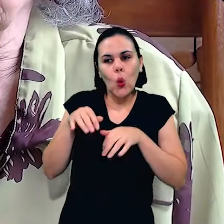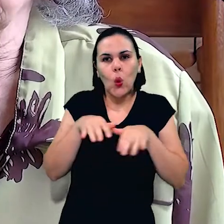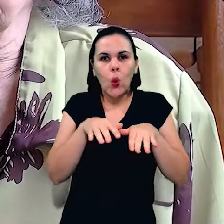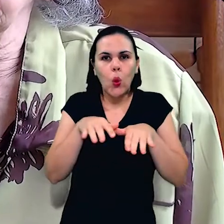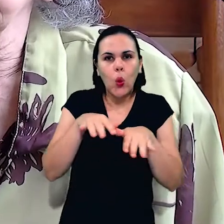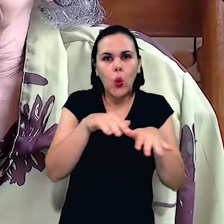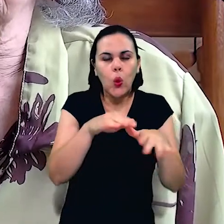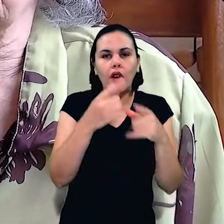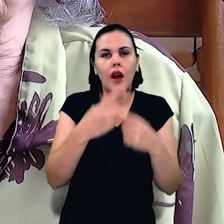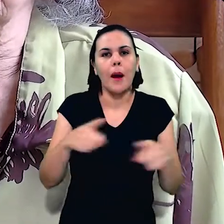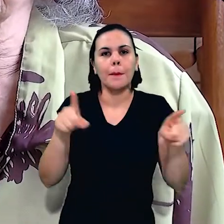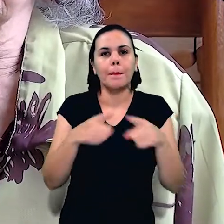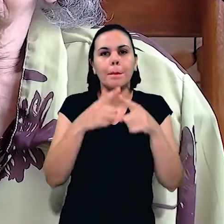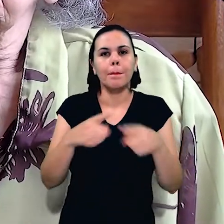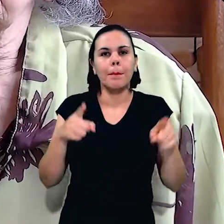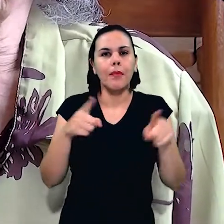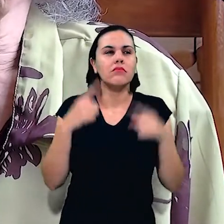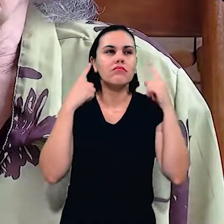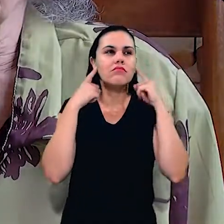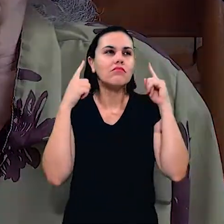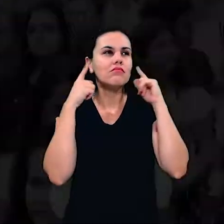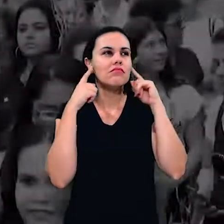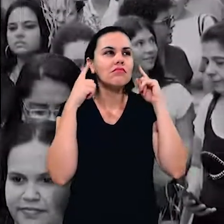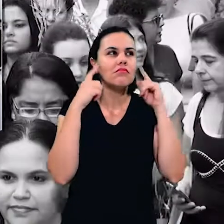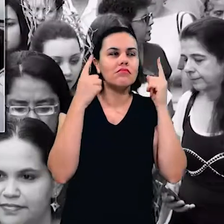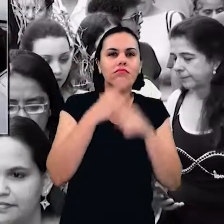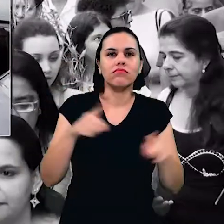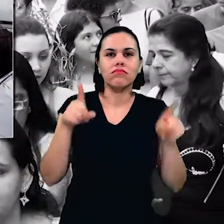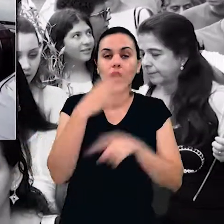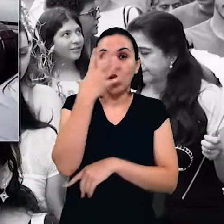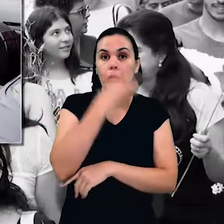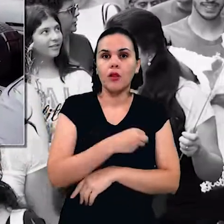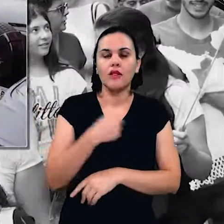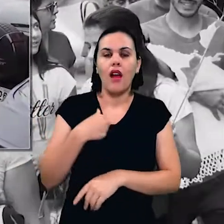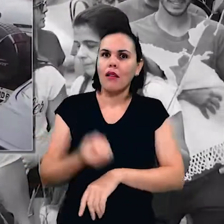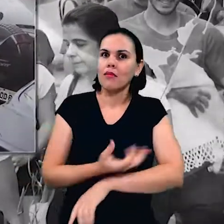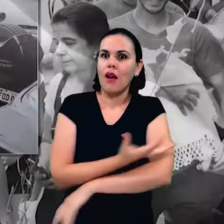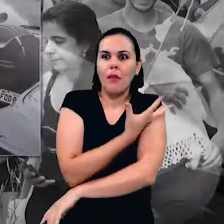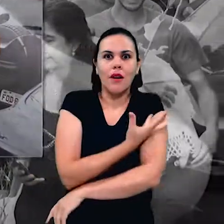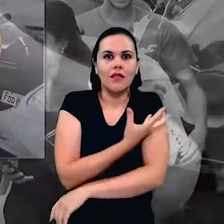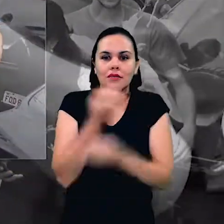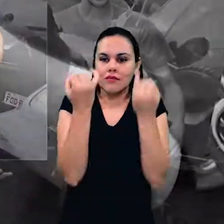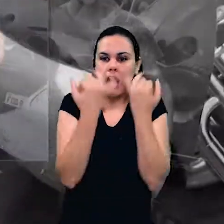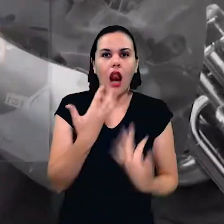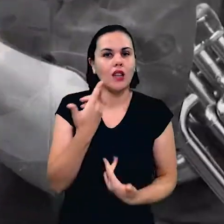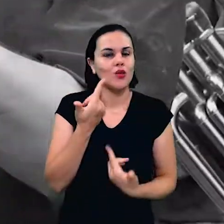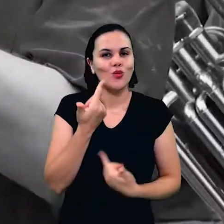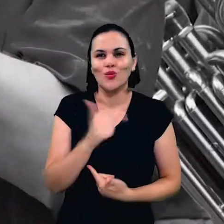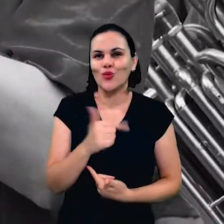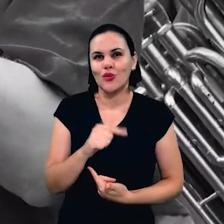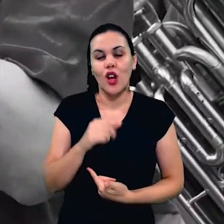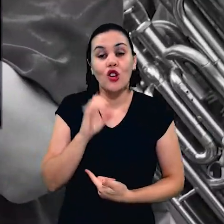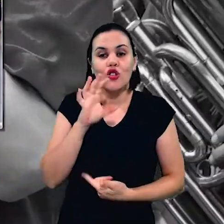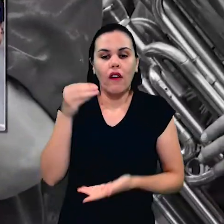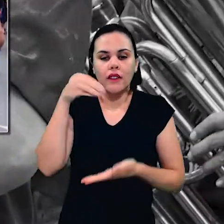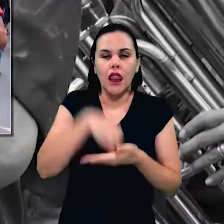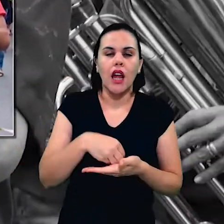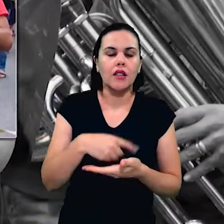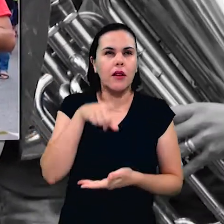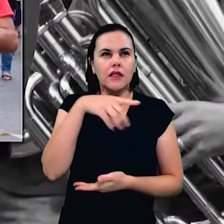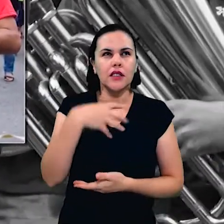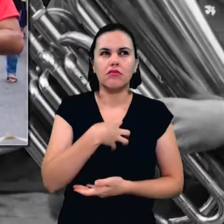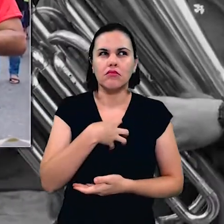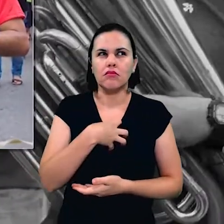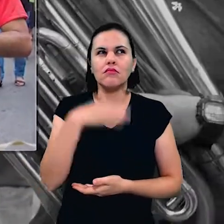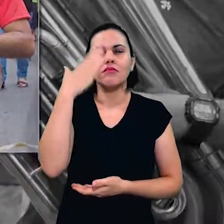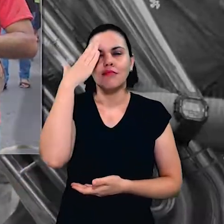trajeto, aquela música, aquele som bonito. É uma emoção que não dá pra você explicar. Só estando dentro mesmo